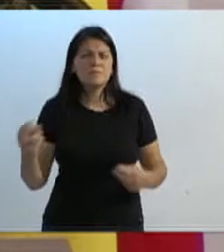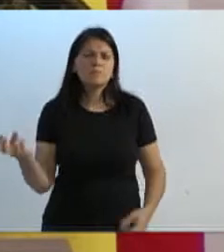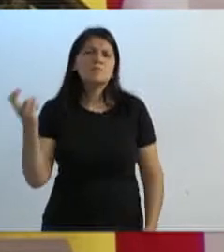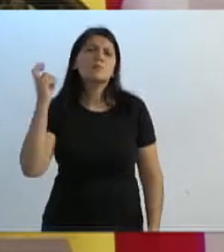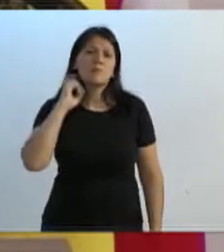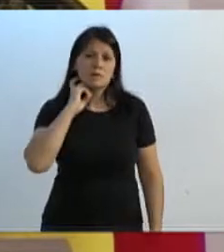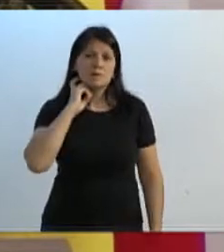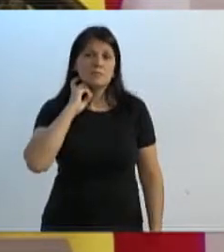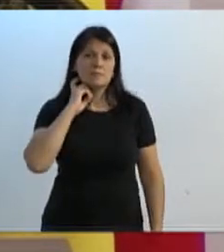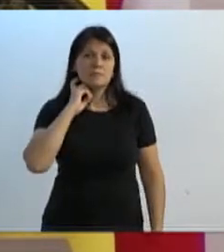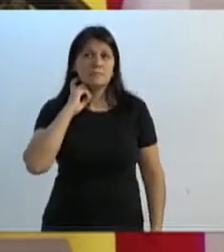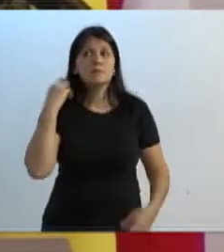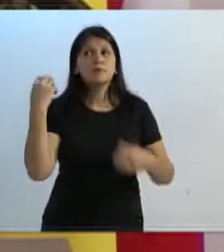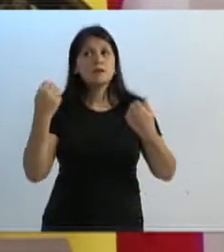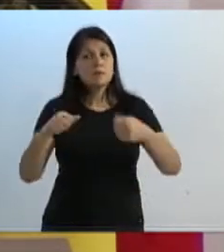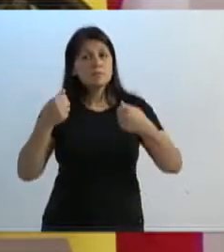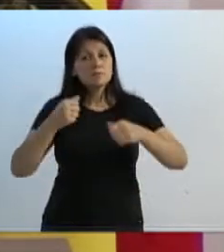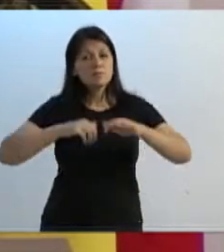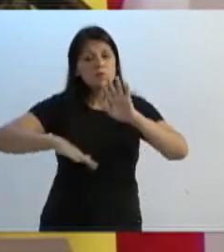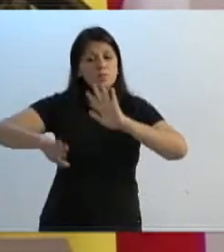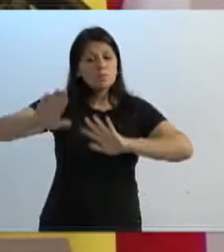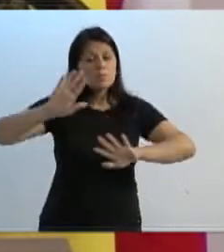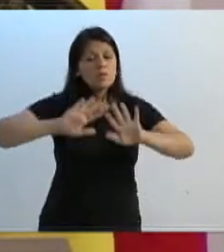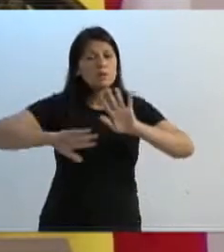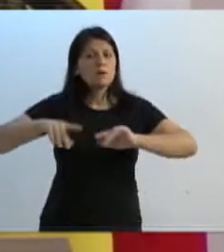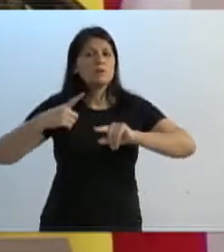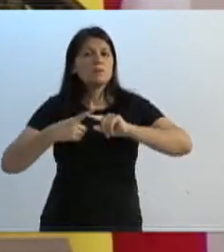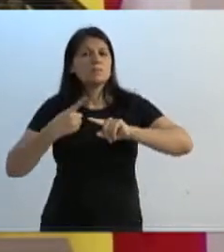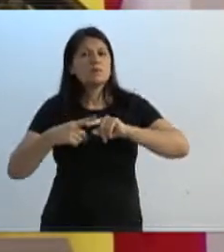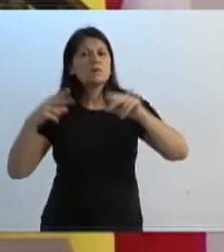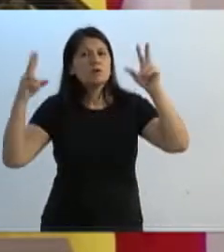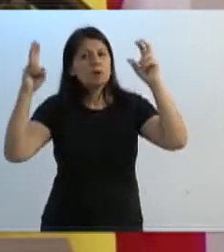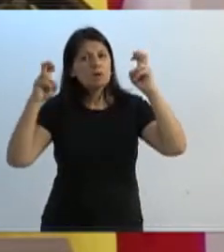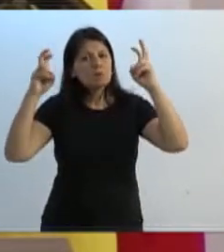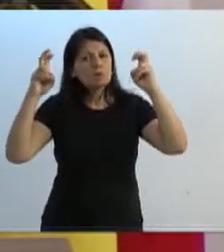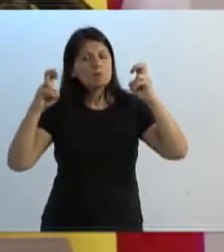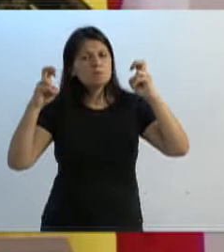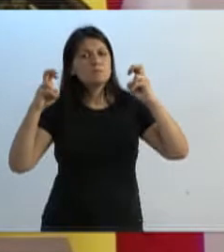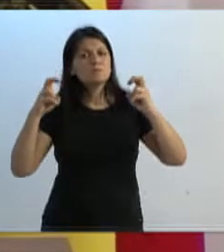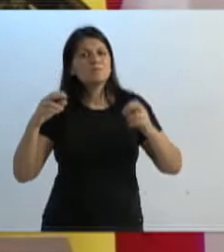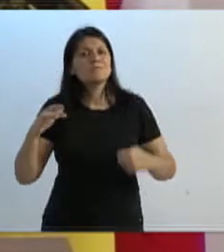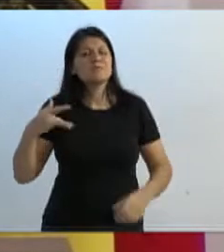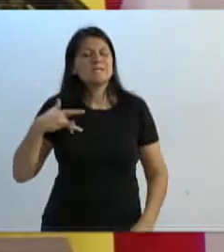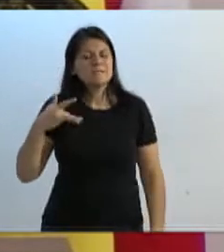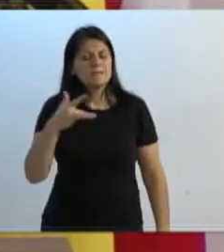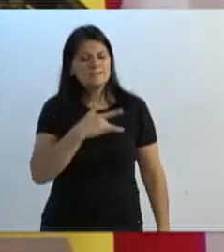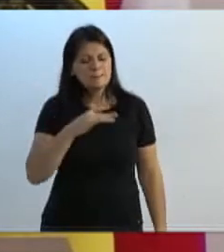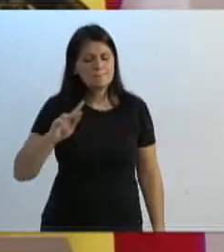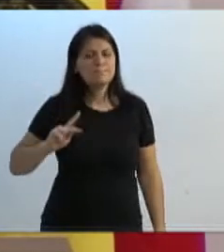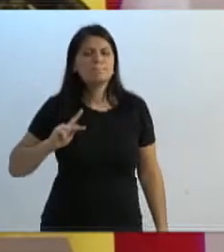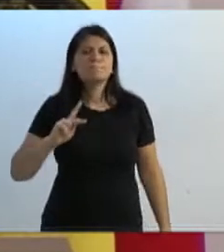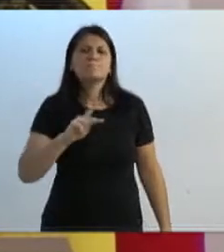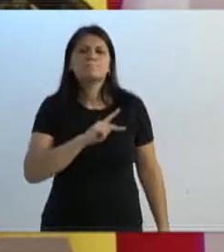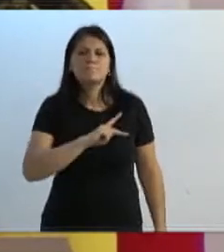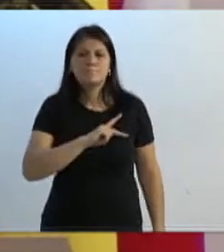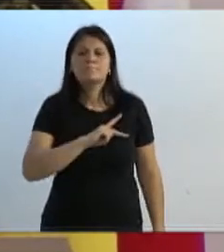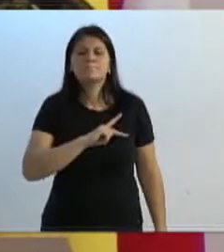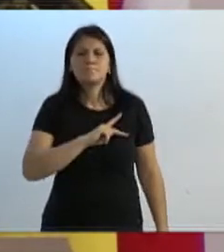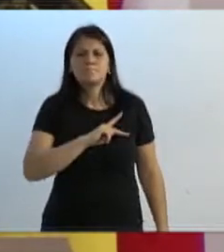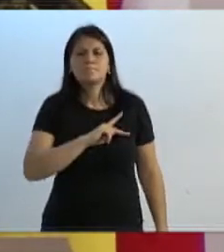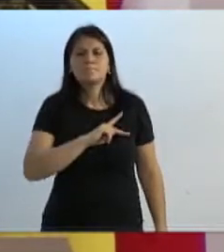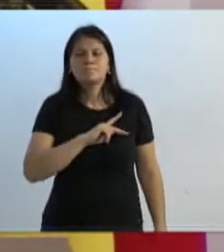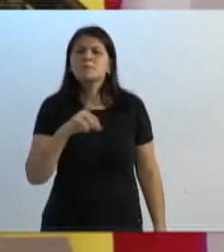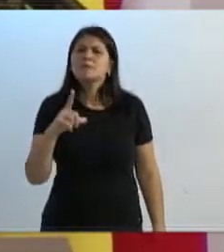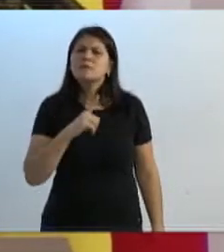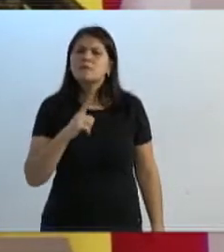muito grande, porque esse é um assunto mais do que nunca fica evidenciado para todo mundo, que é um assunto de saúde pública. E aqui, existe uma realidade na